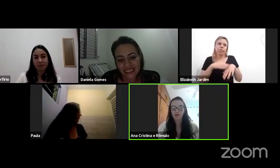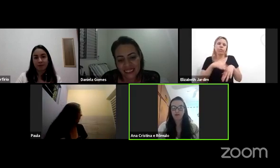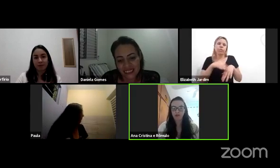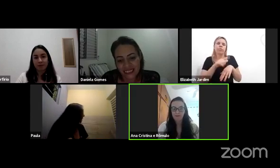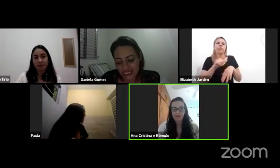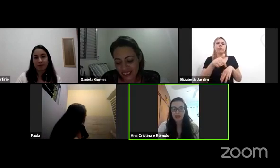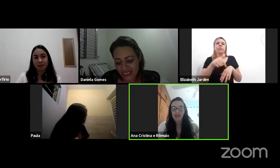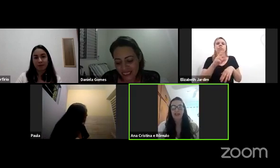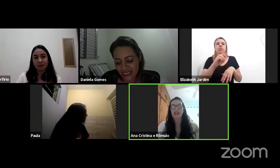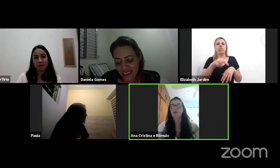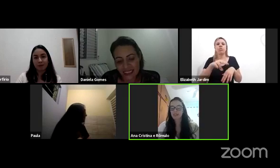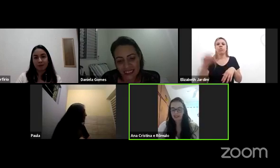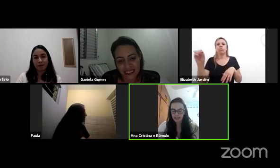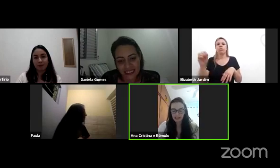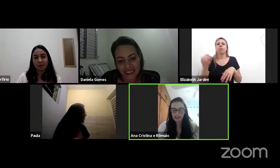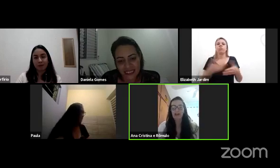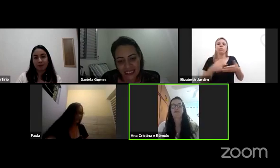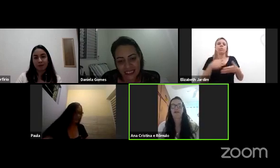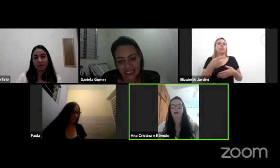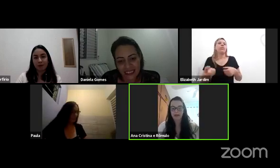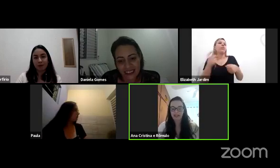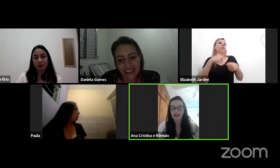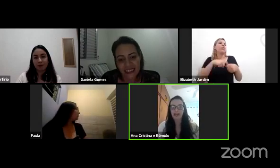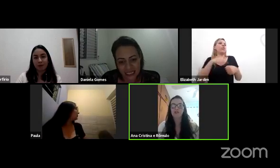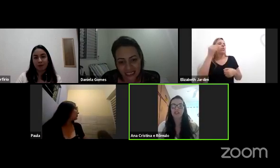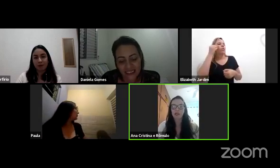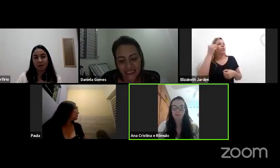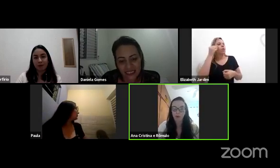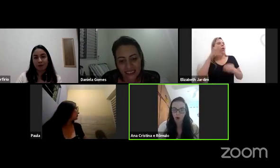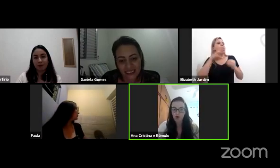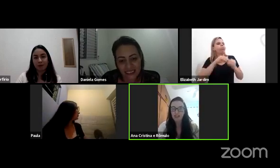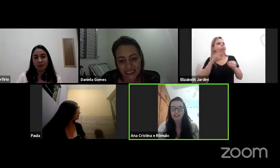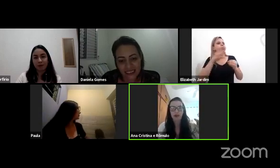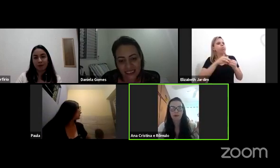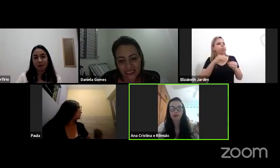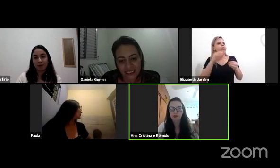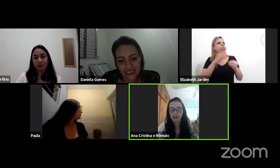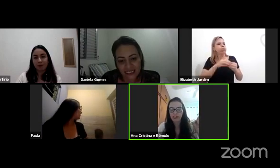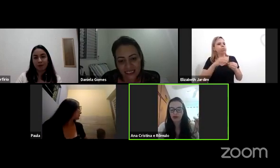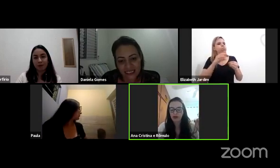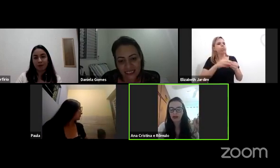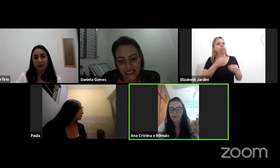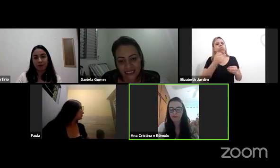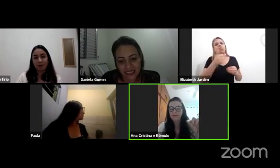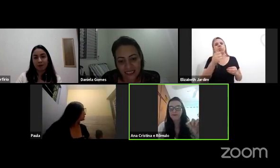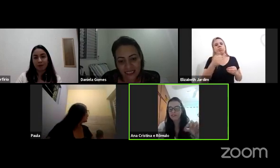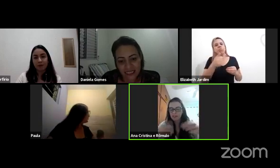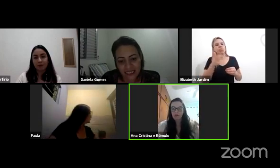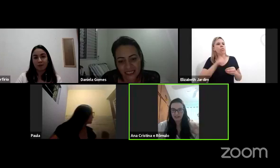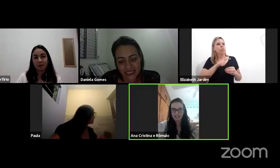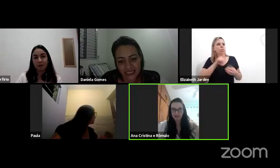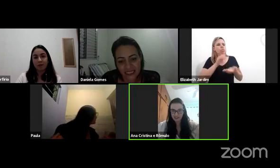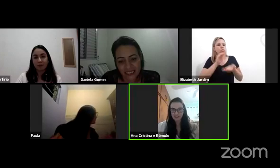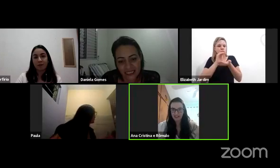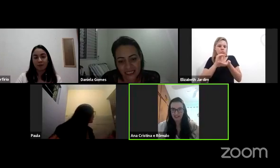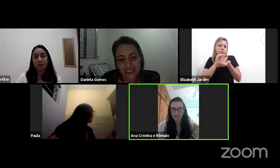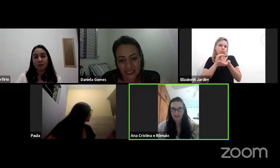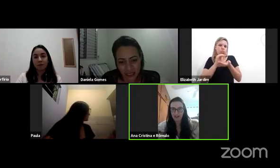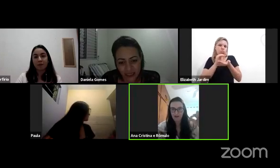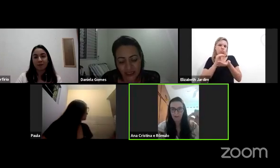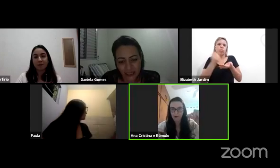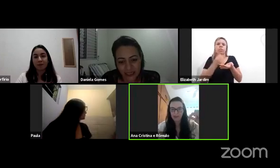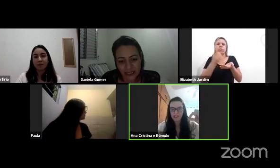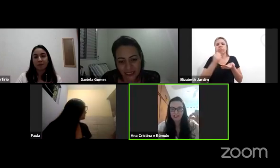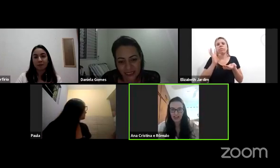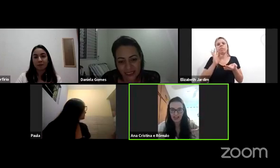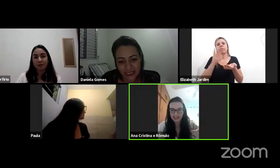Rômulo voltou, lá eu tentei, claro, amamentar, consegui pouco, elas deram uma chuquinha vocês estavam comentando disso, é legal falar,